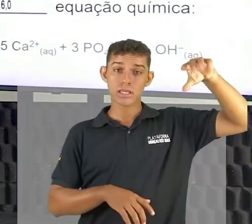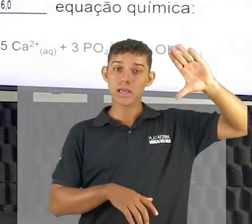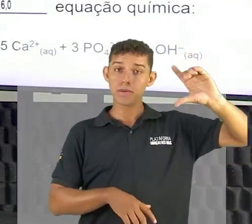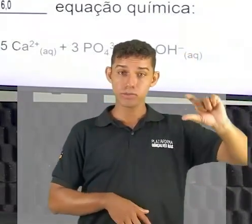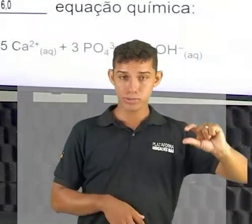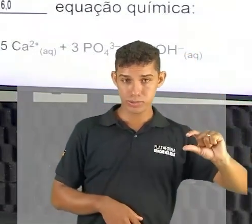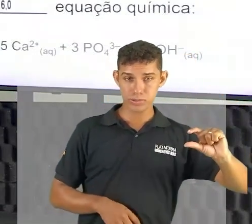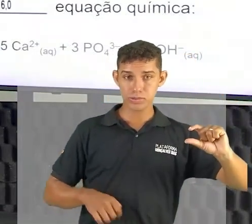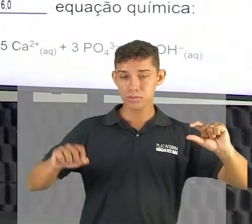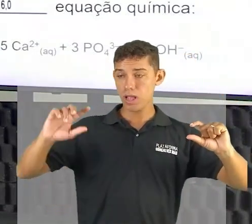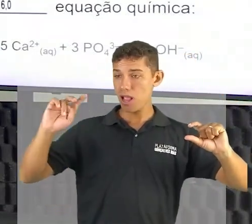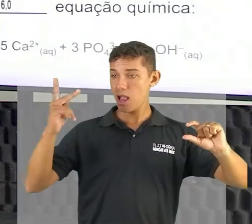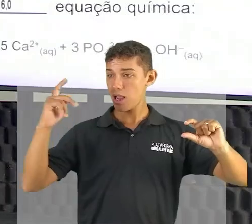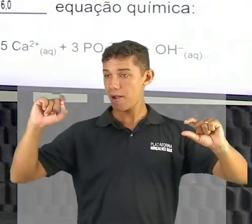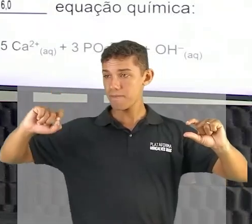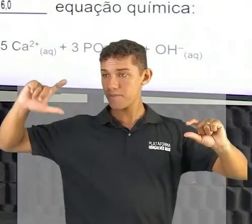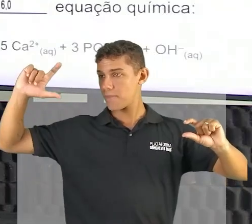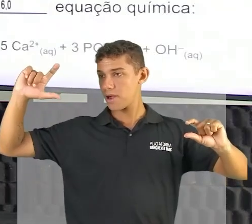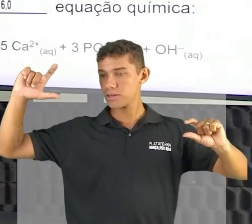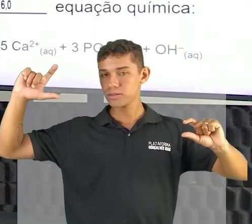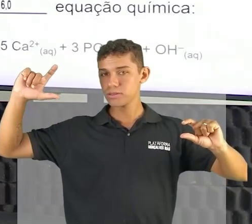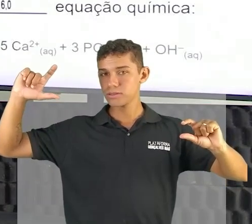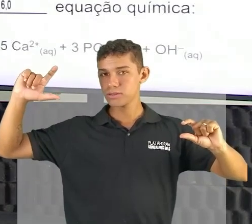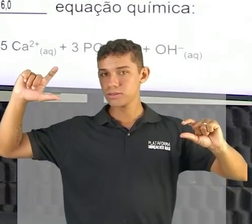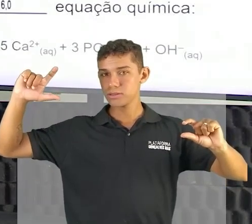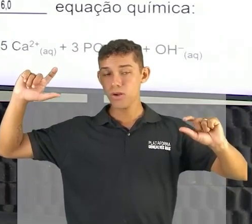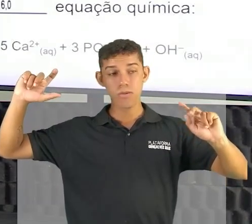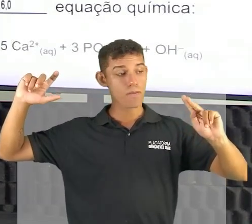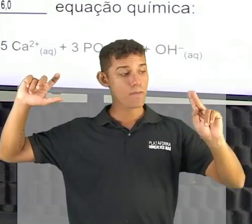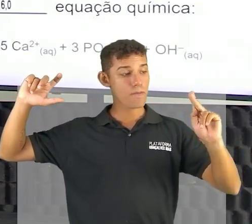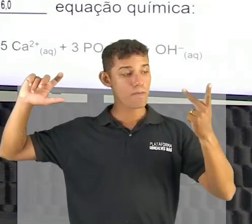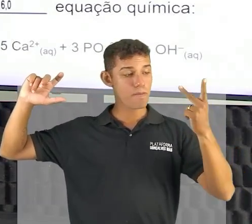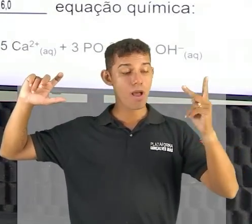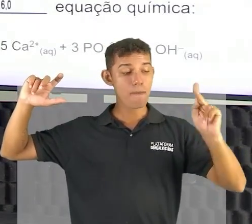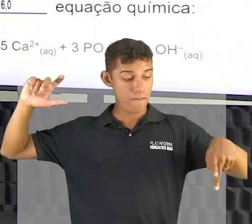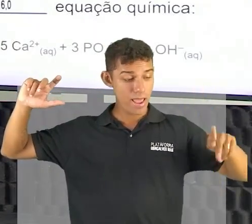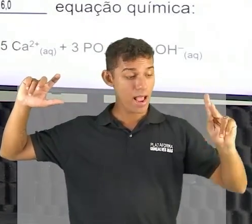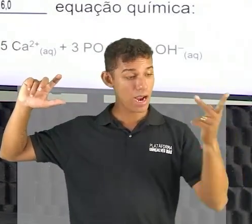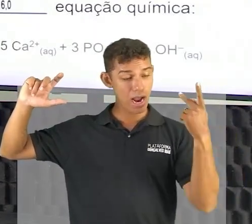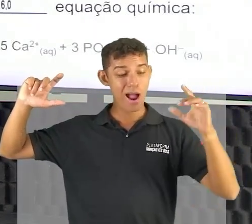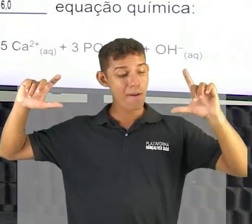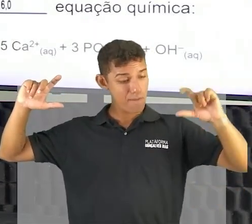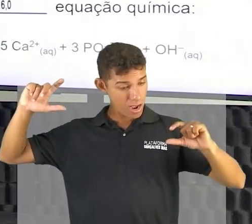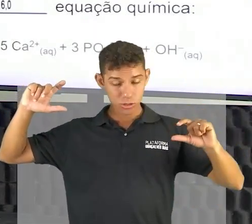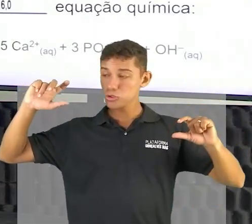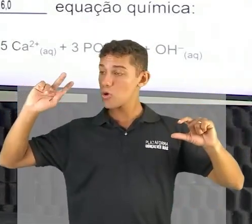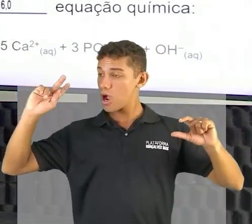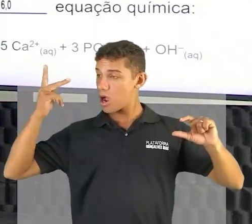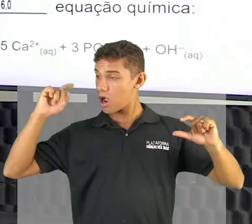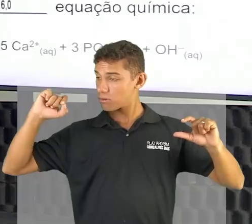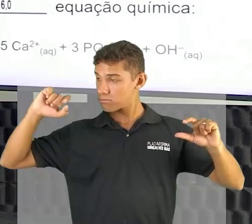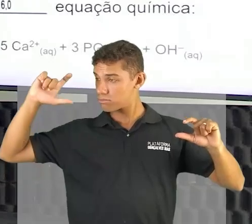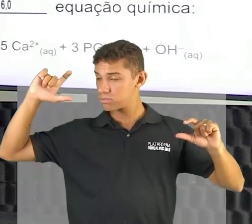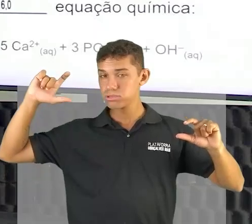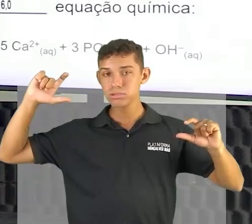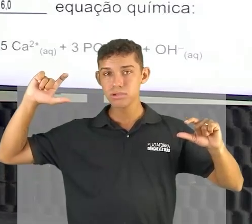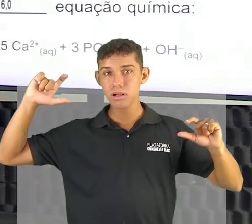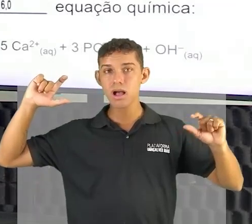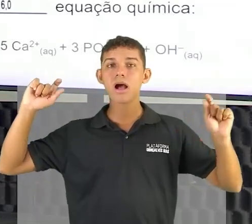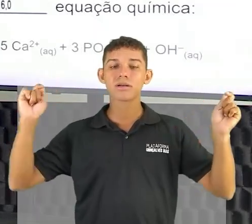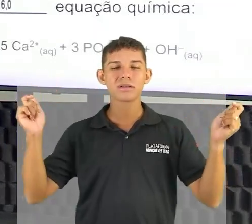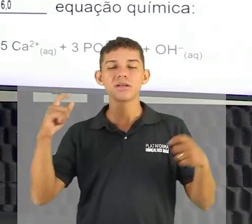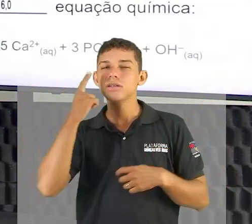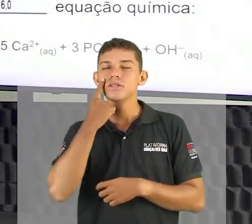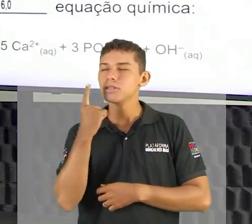Então, eu preciso ter um pH baixo para poder ter um meio bem ácido. Então, se eu olhar para cá, eu vou